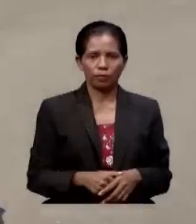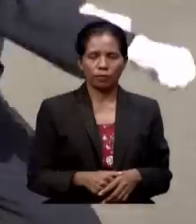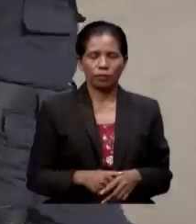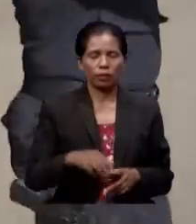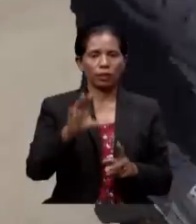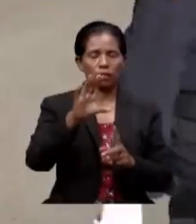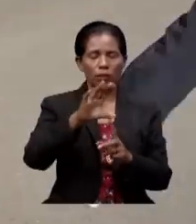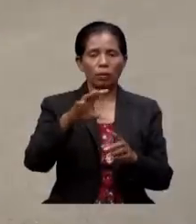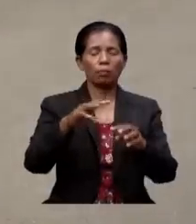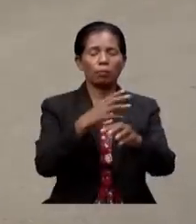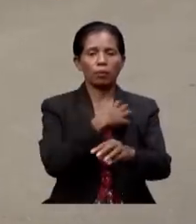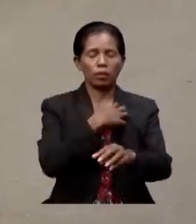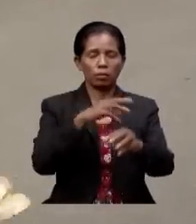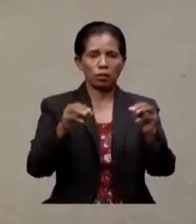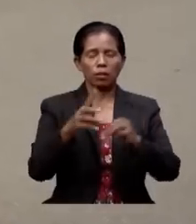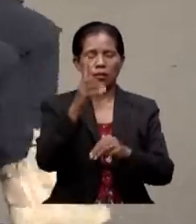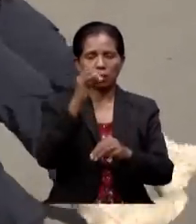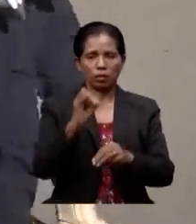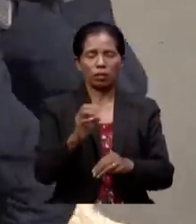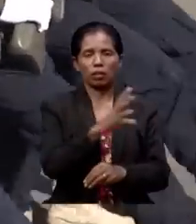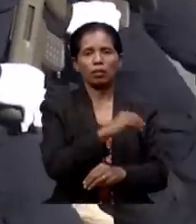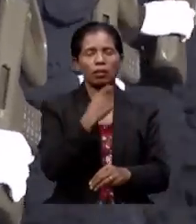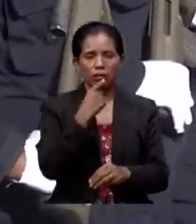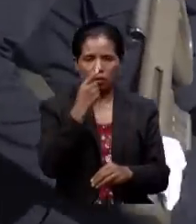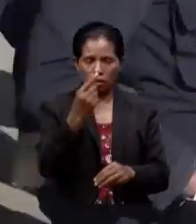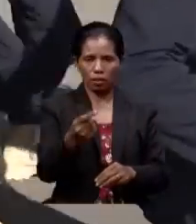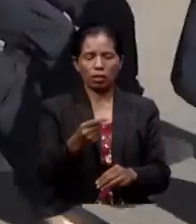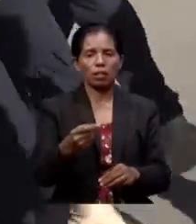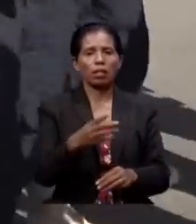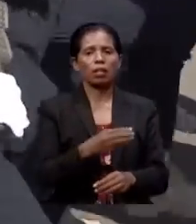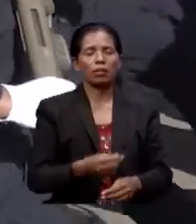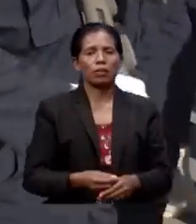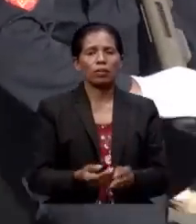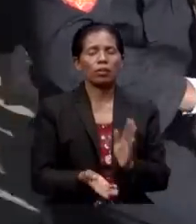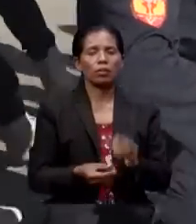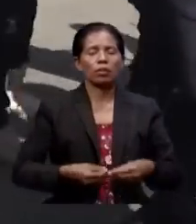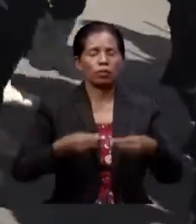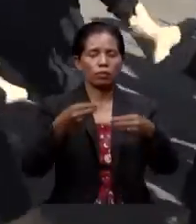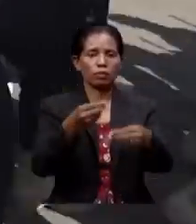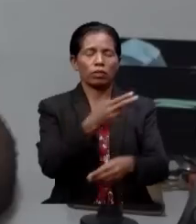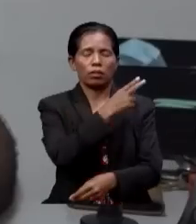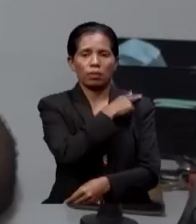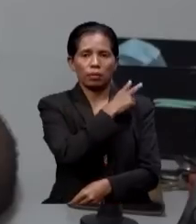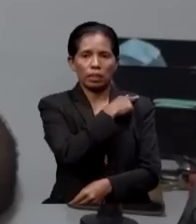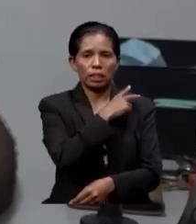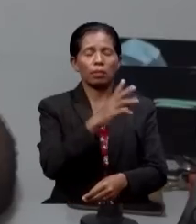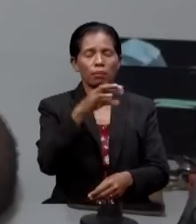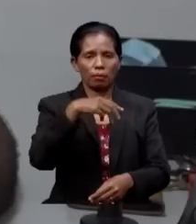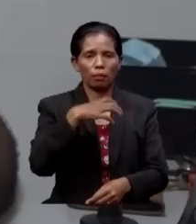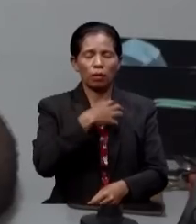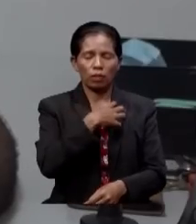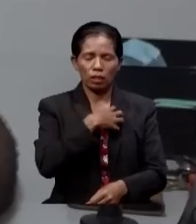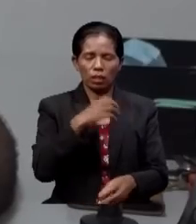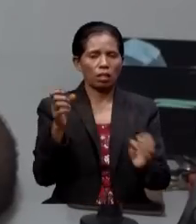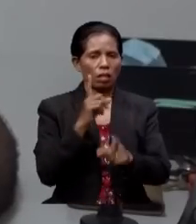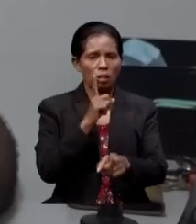Comandante Polícia Trânsito do município de Ilha, Inspetor Domingos Sarmento Gama Hateten, promoção de visa PNTL e lorong aniversário Badala Ruano Loresintolo, né? La justo,